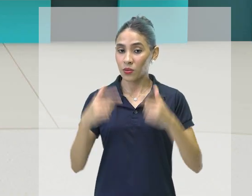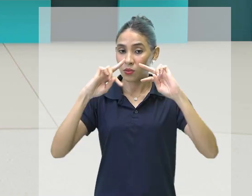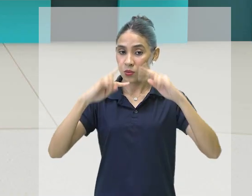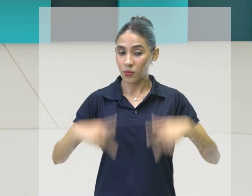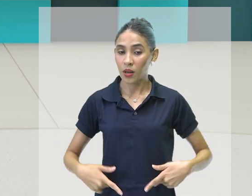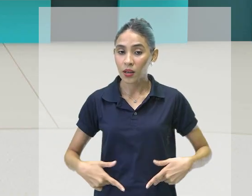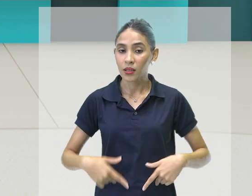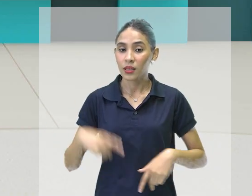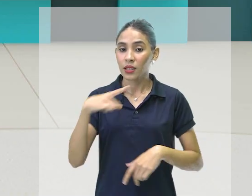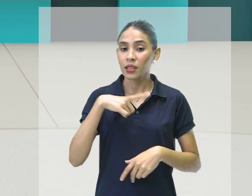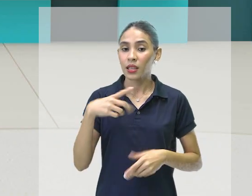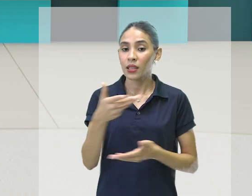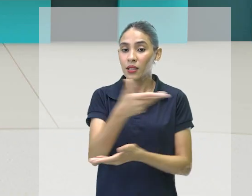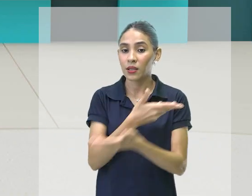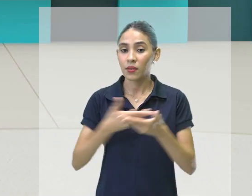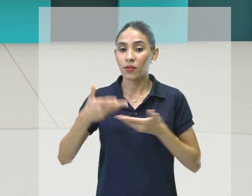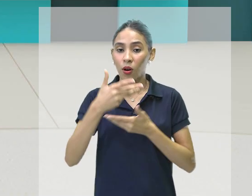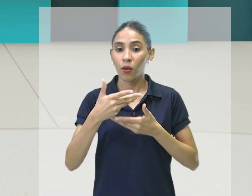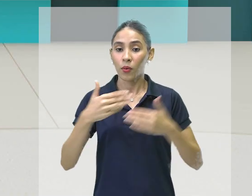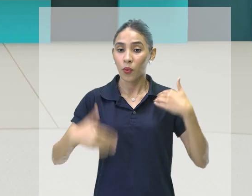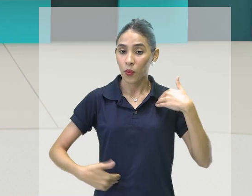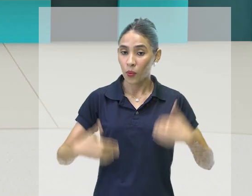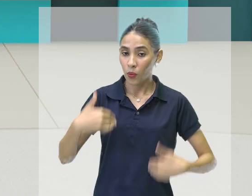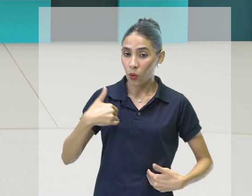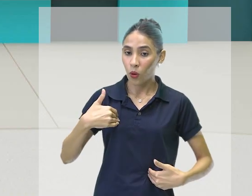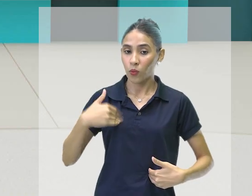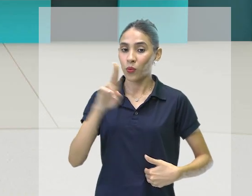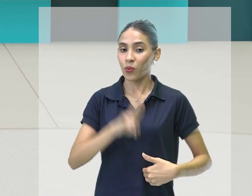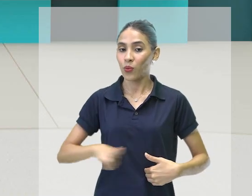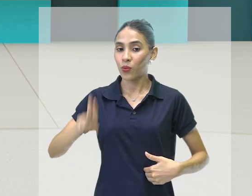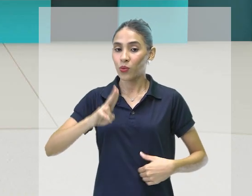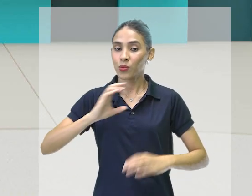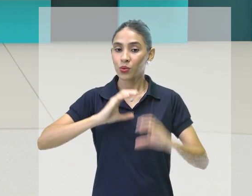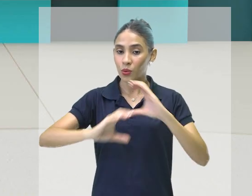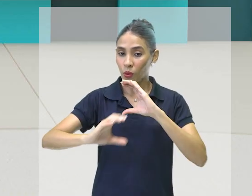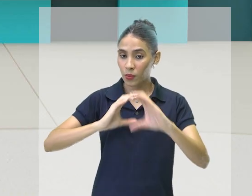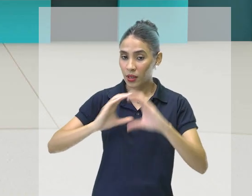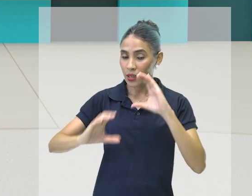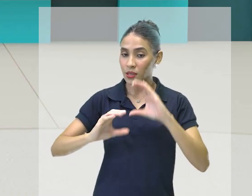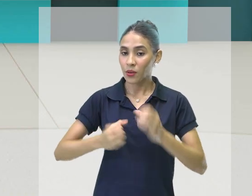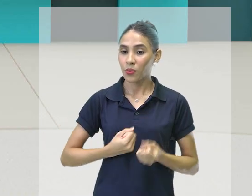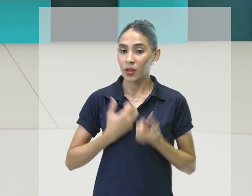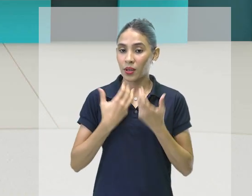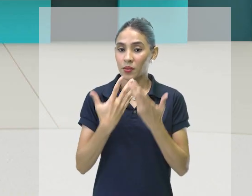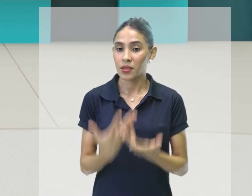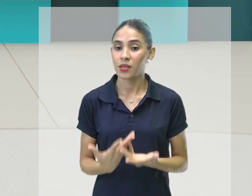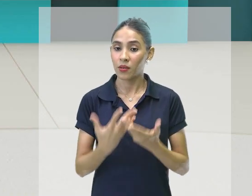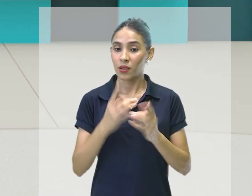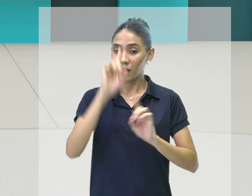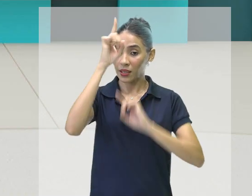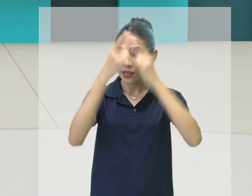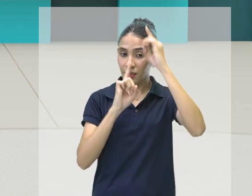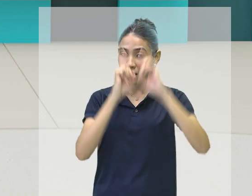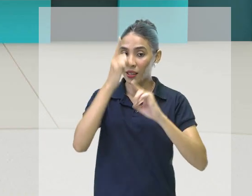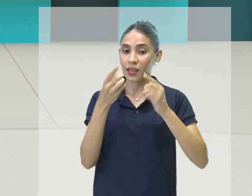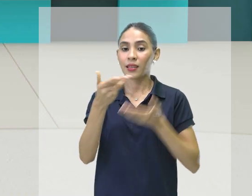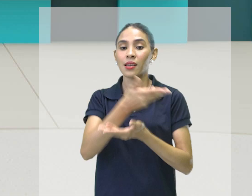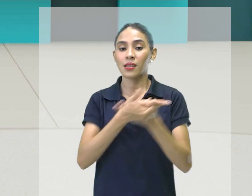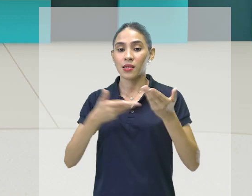constituem manifestações humanas que envolvem o corpo como meio de comunicação,